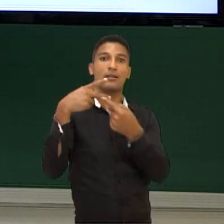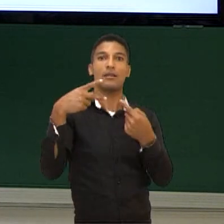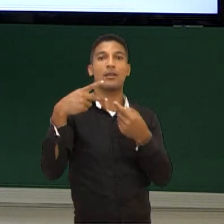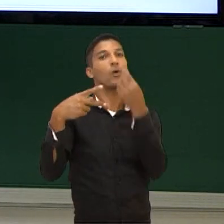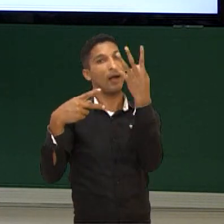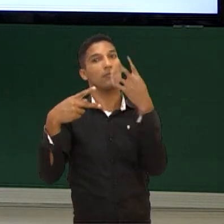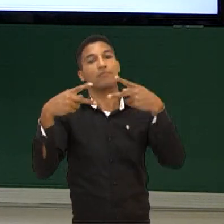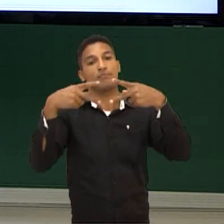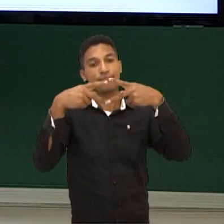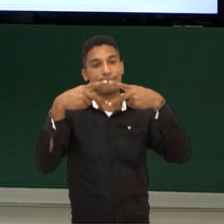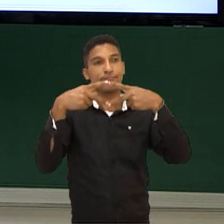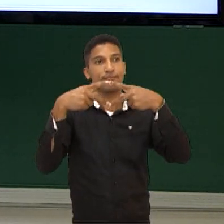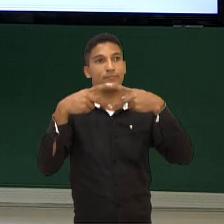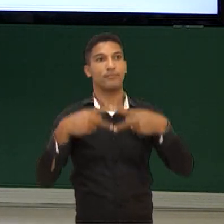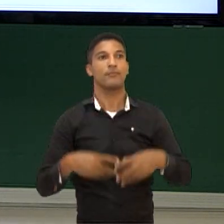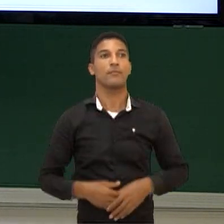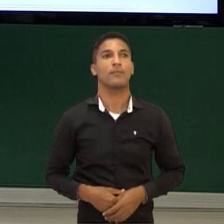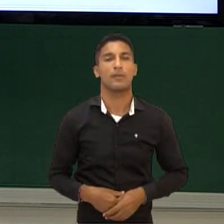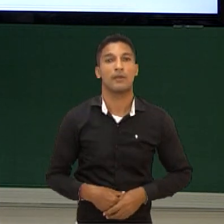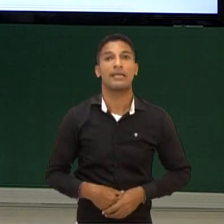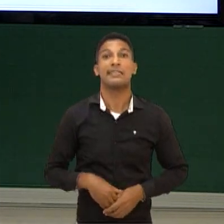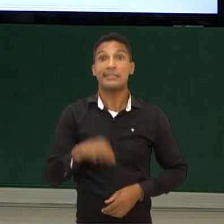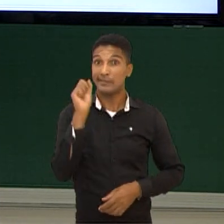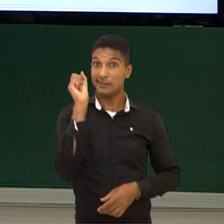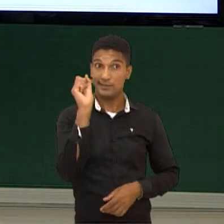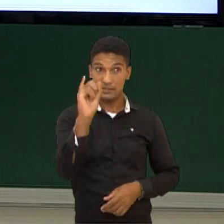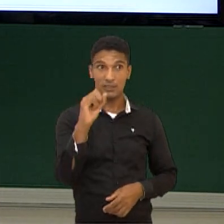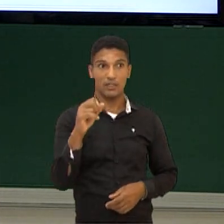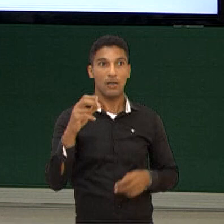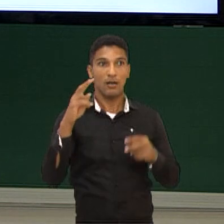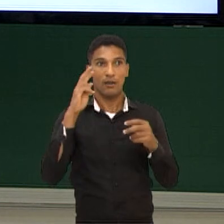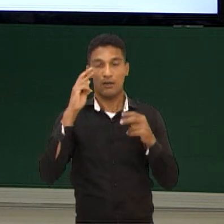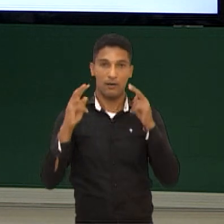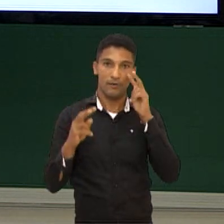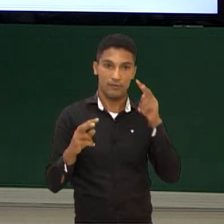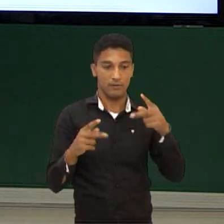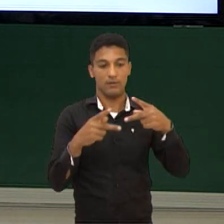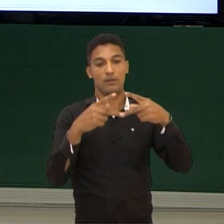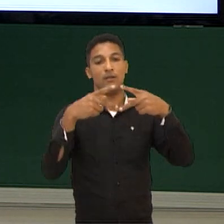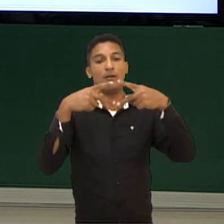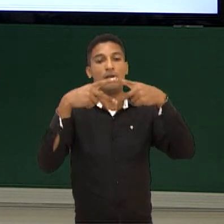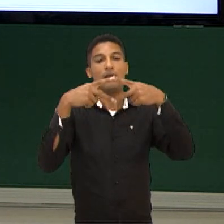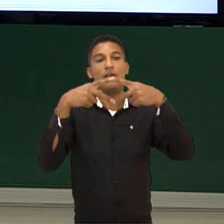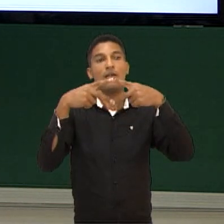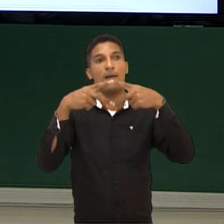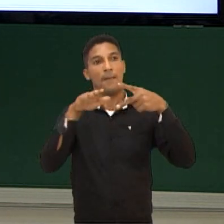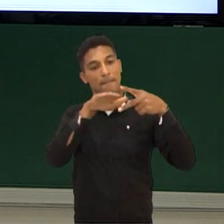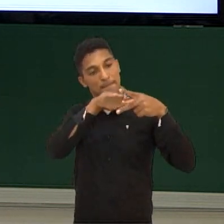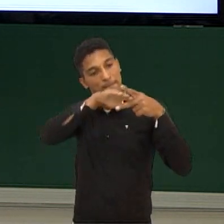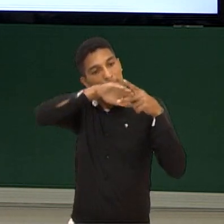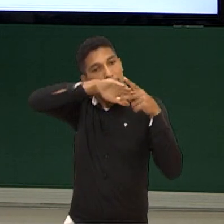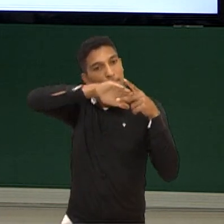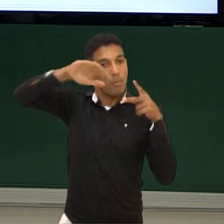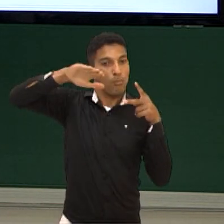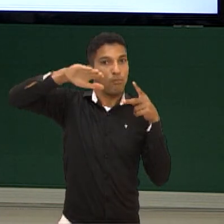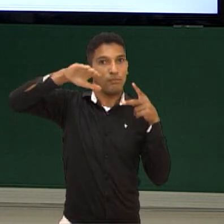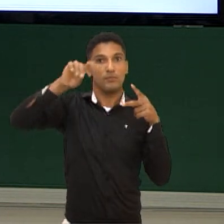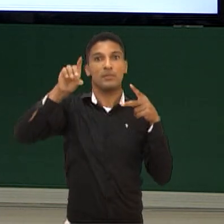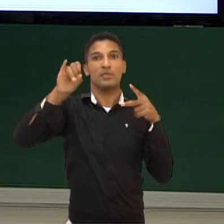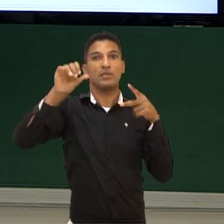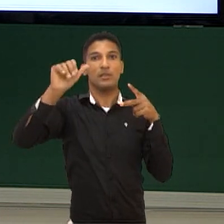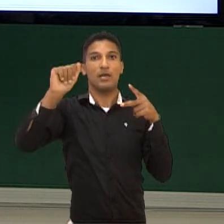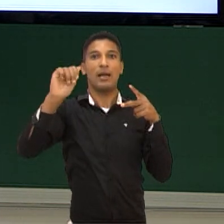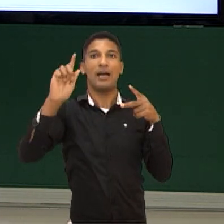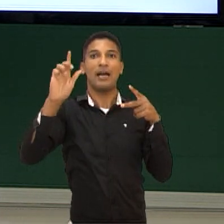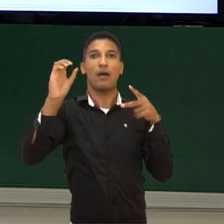desse nosso quadrado, o que nós vamos obter? Passamos uma diagonal. Nós obtivemos